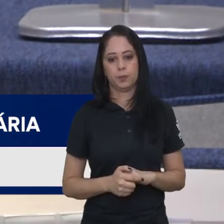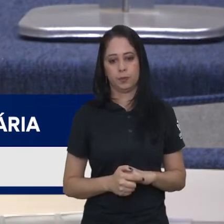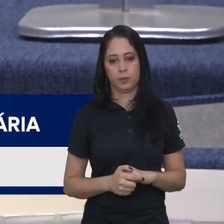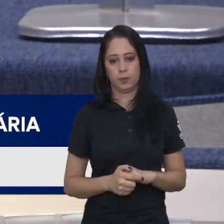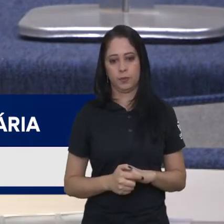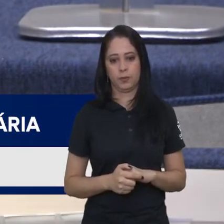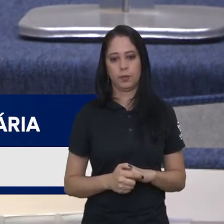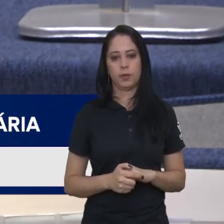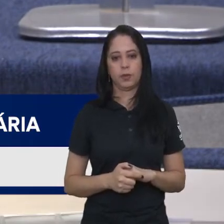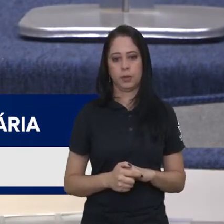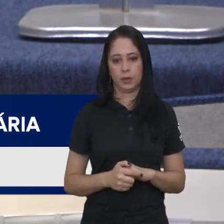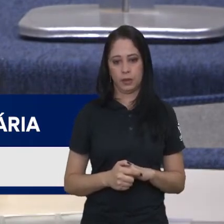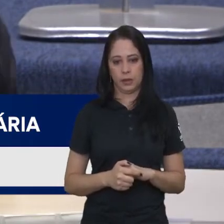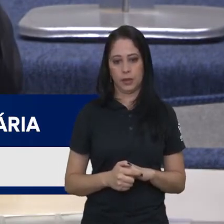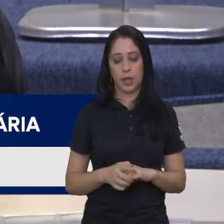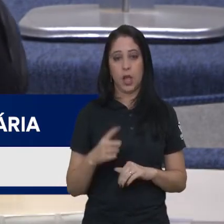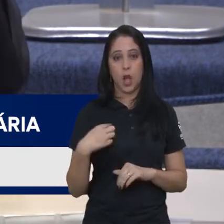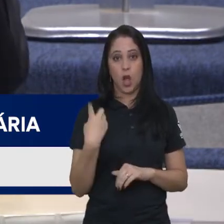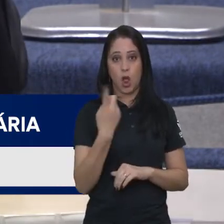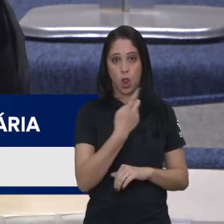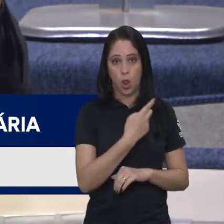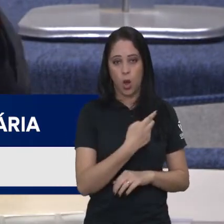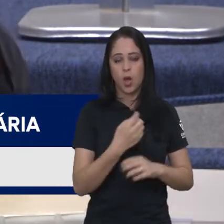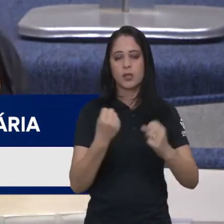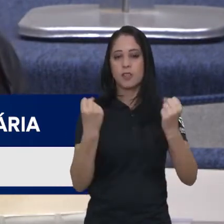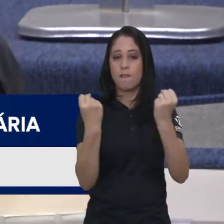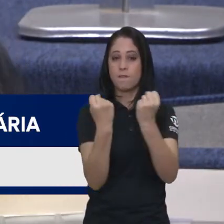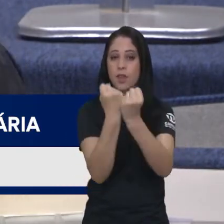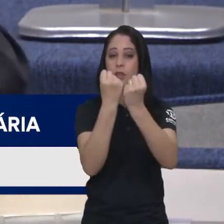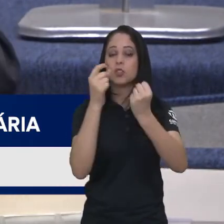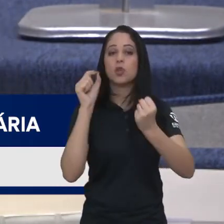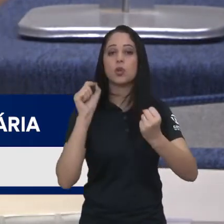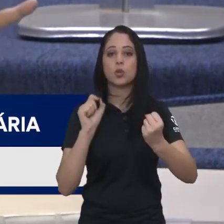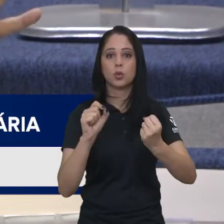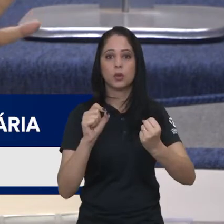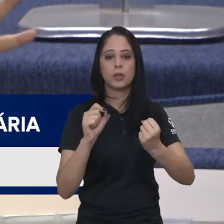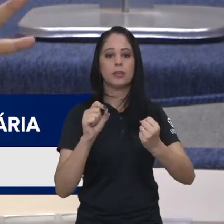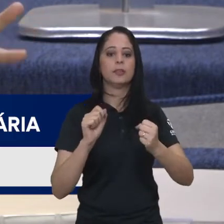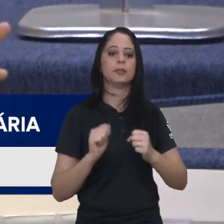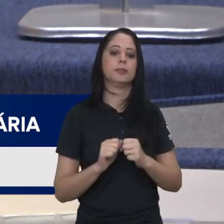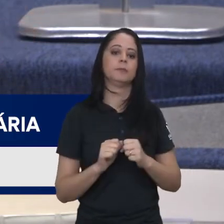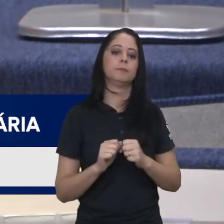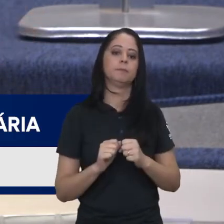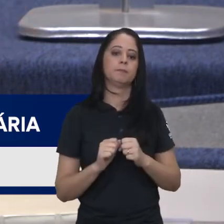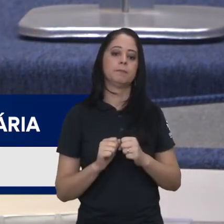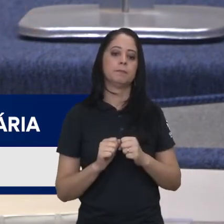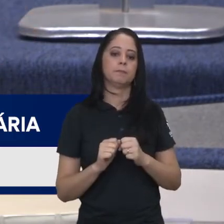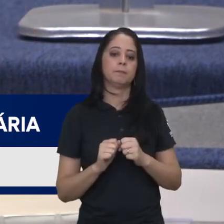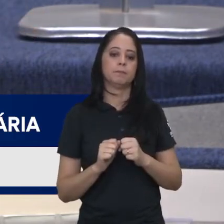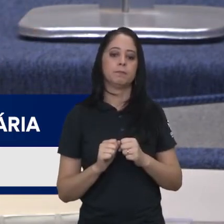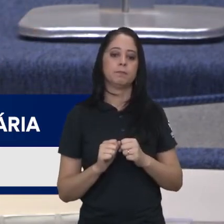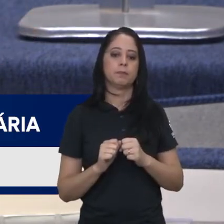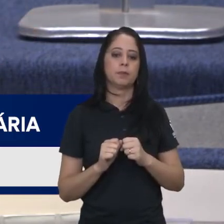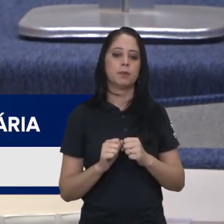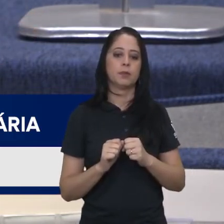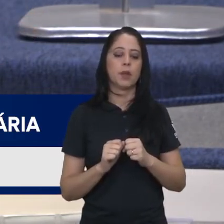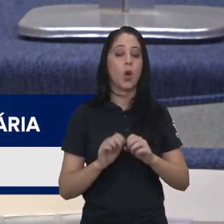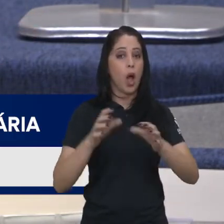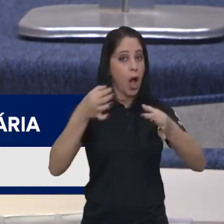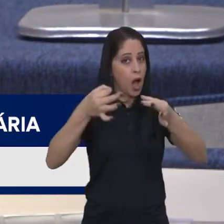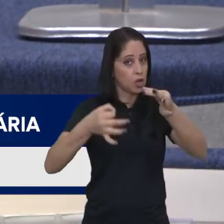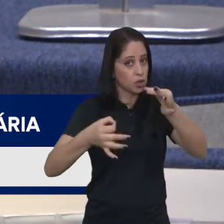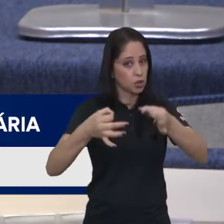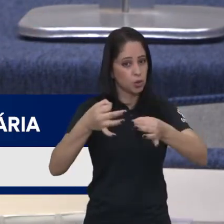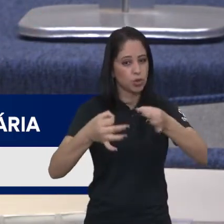esse marco temporal ele é indicativo independente do instrumento utilizado. Independente do instrumento utilizado. mas